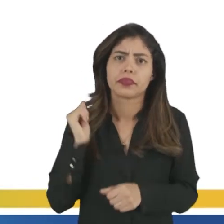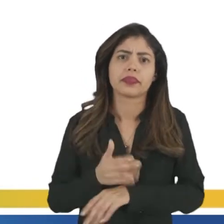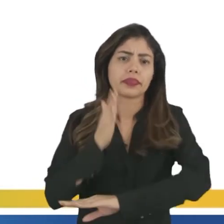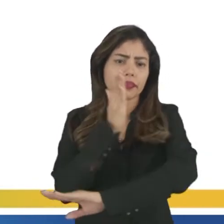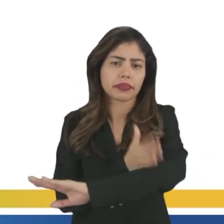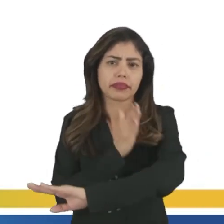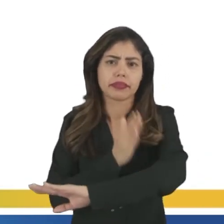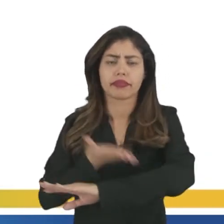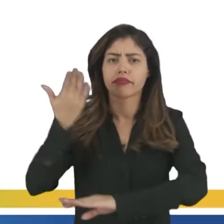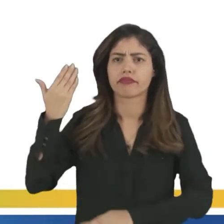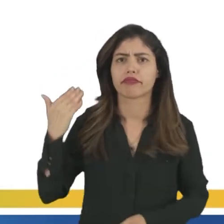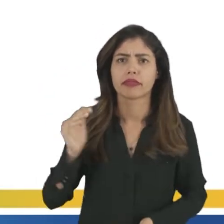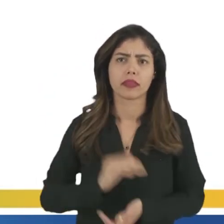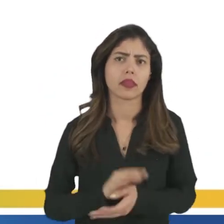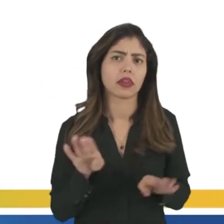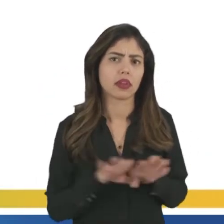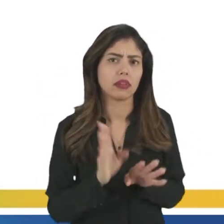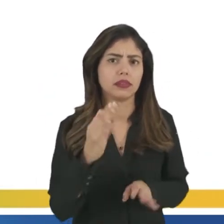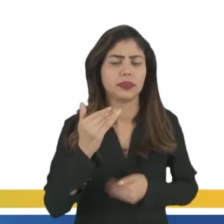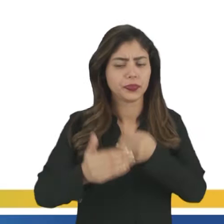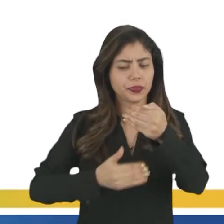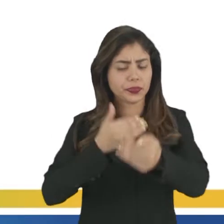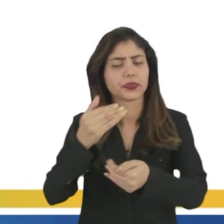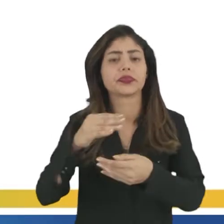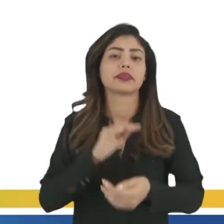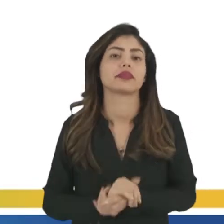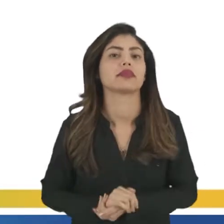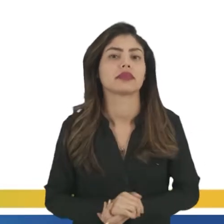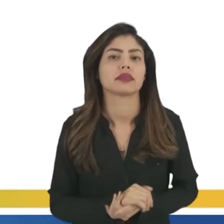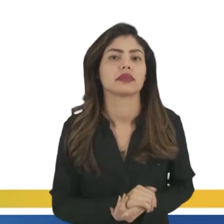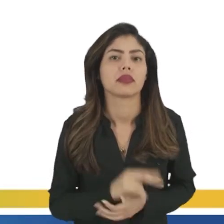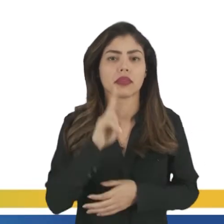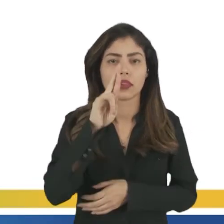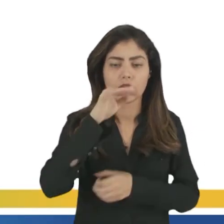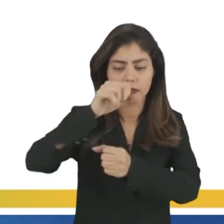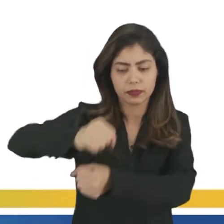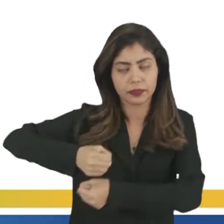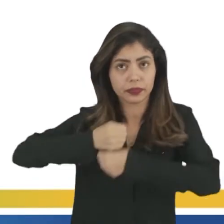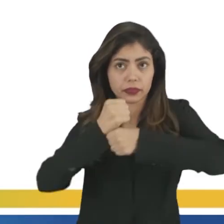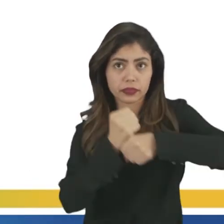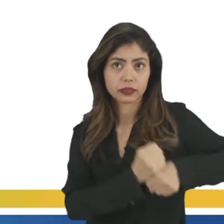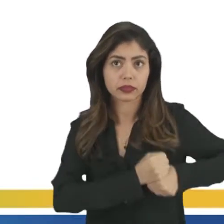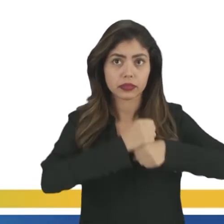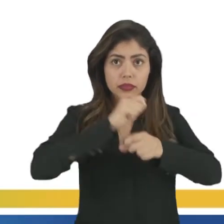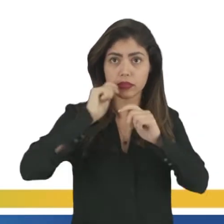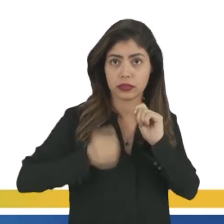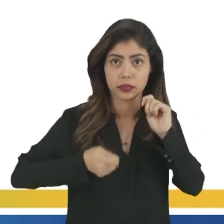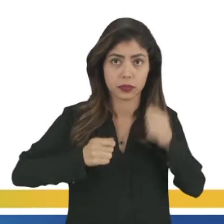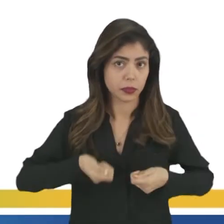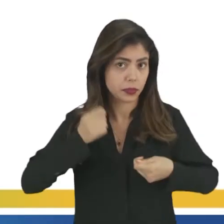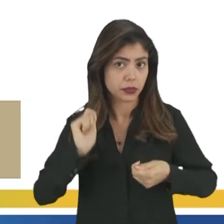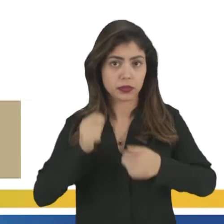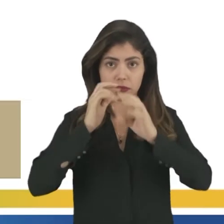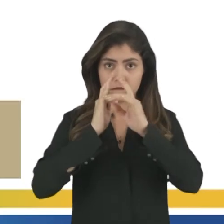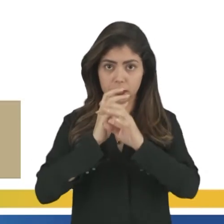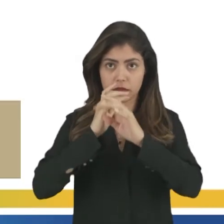da Idade Antiga, que mostram esse processo, né, do remo, né, através da batida de tambores e